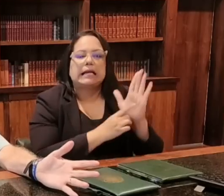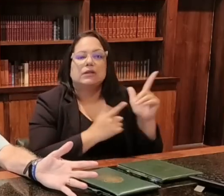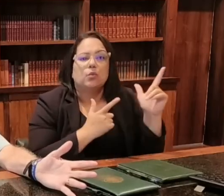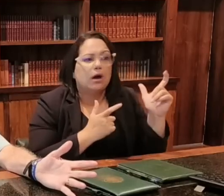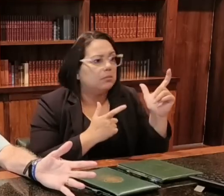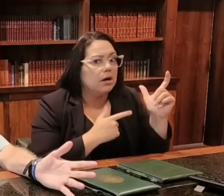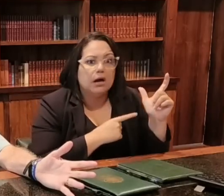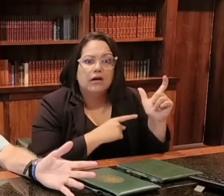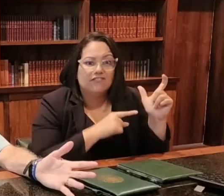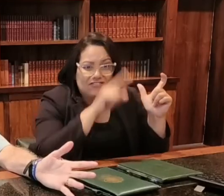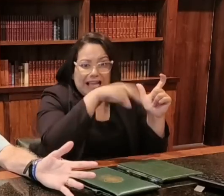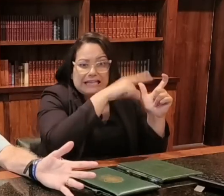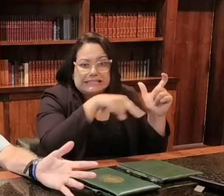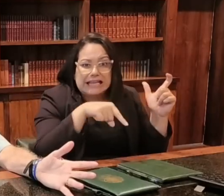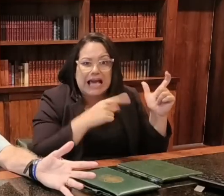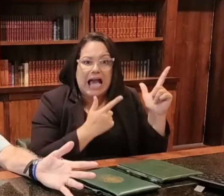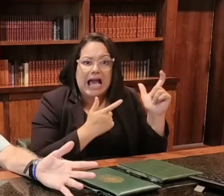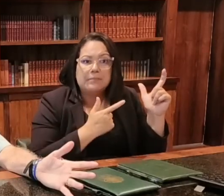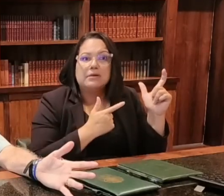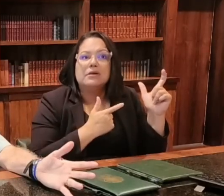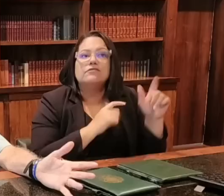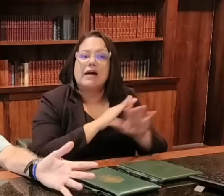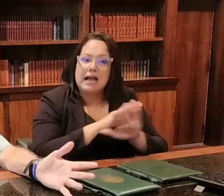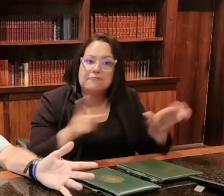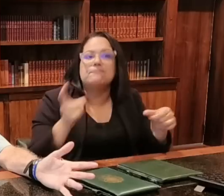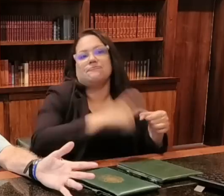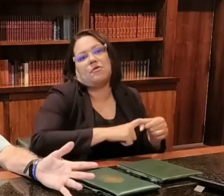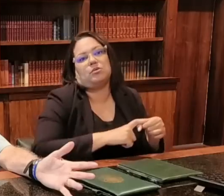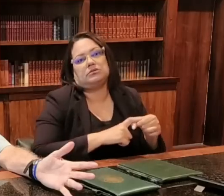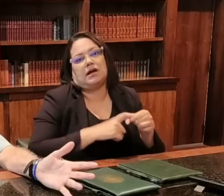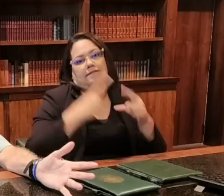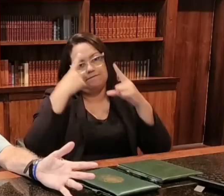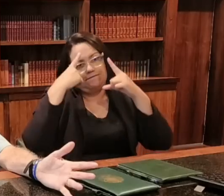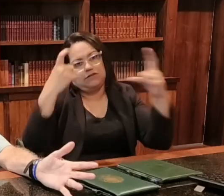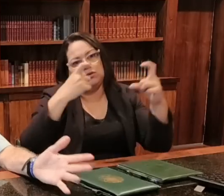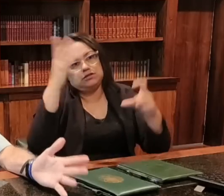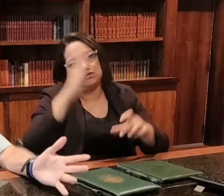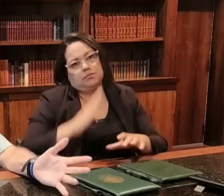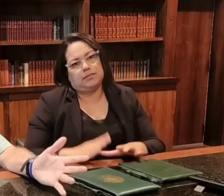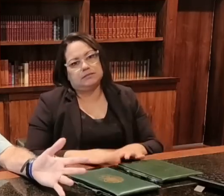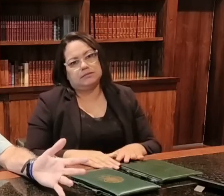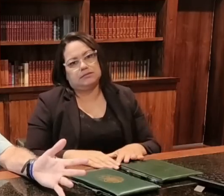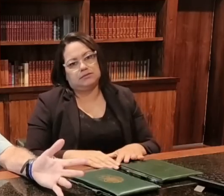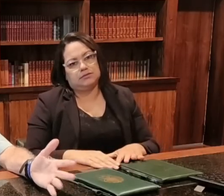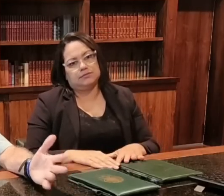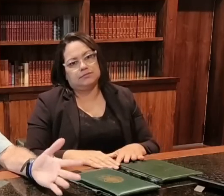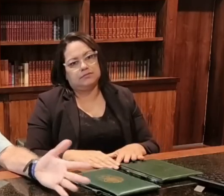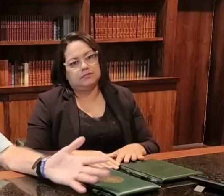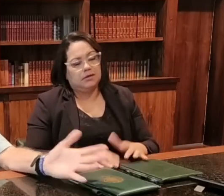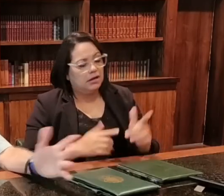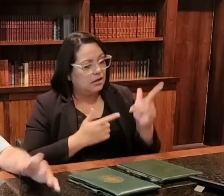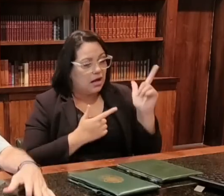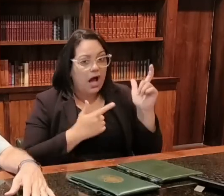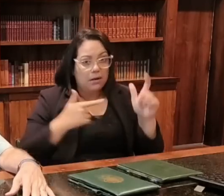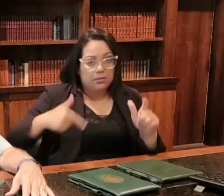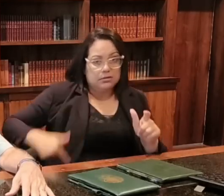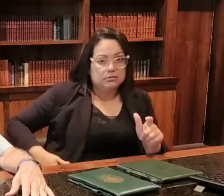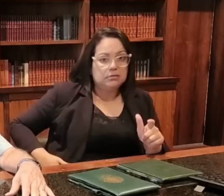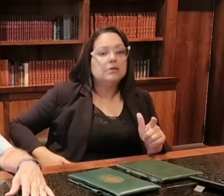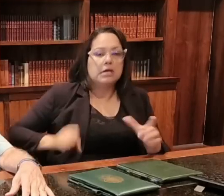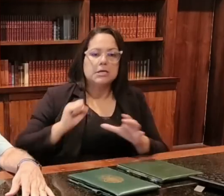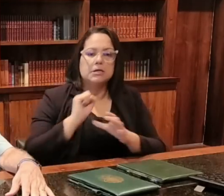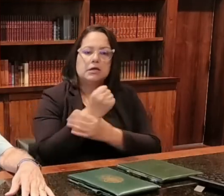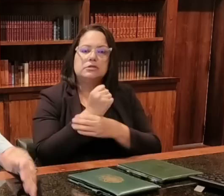para salas de aula isso também é um dado inconsistente já que há uma os próprios